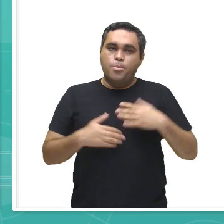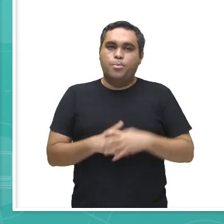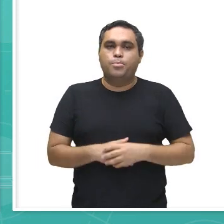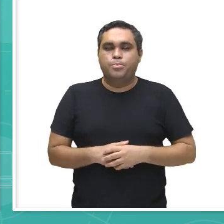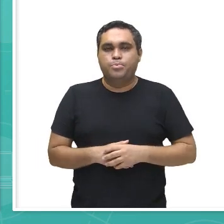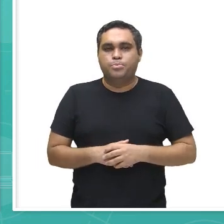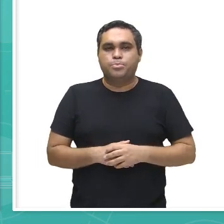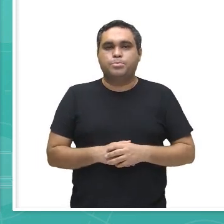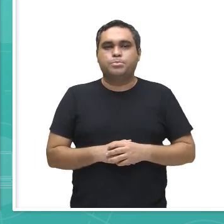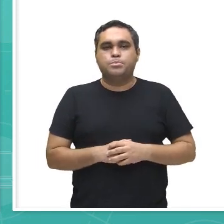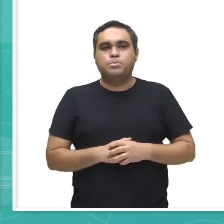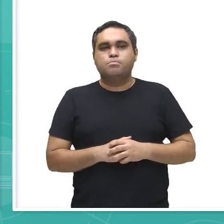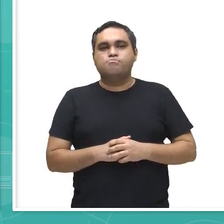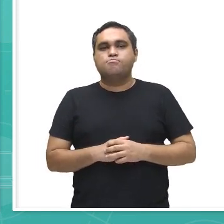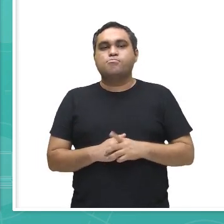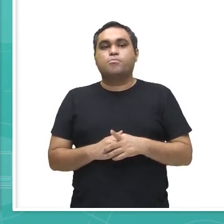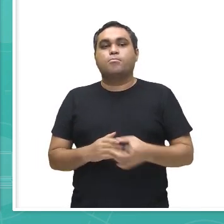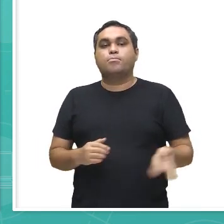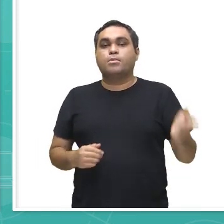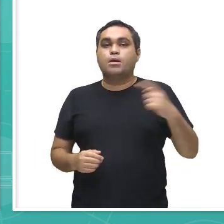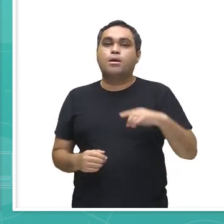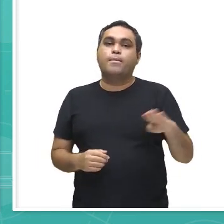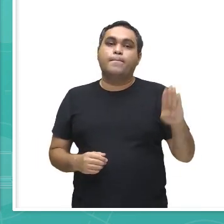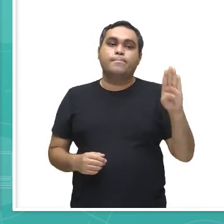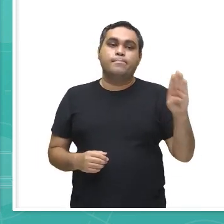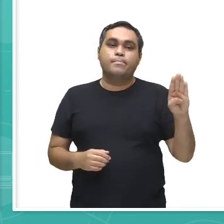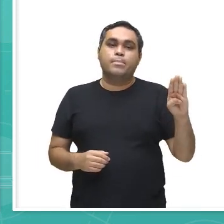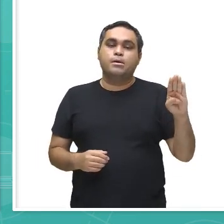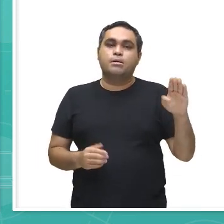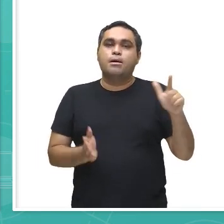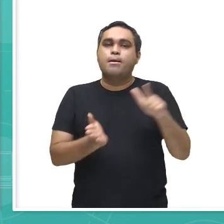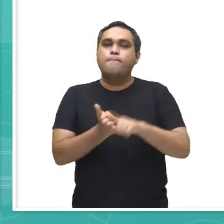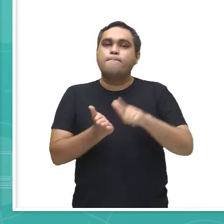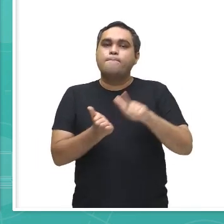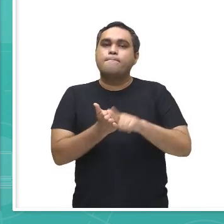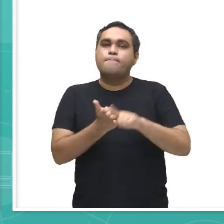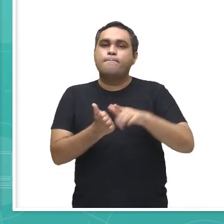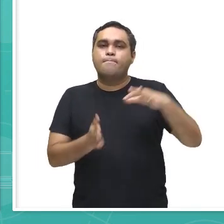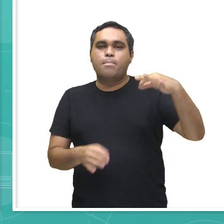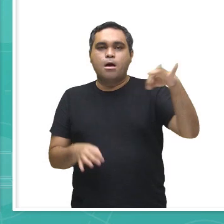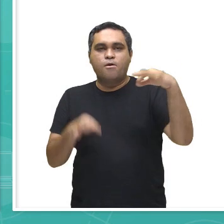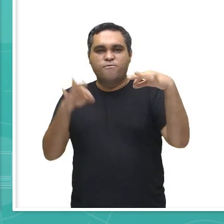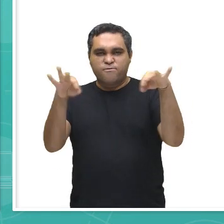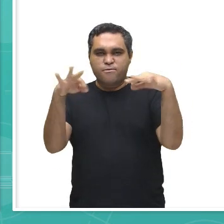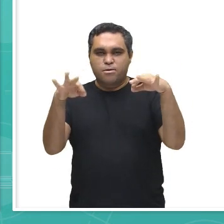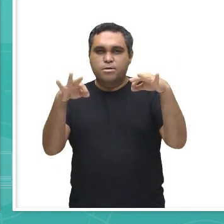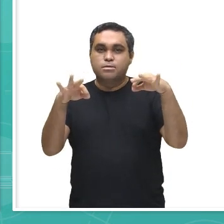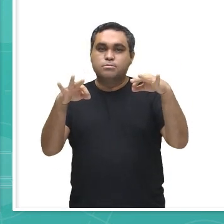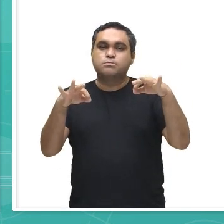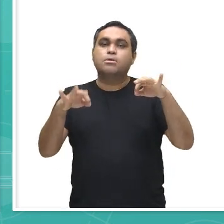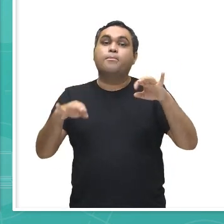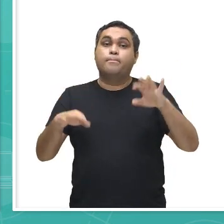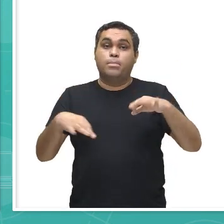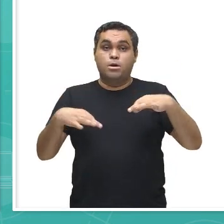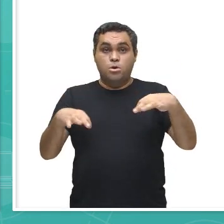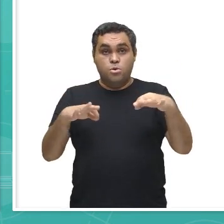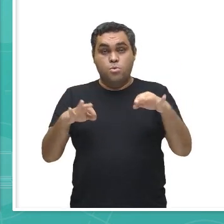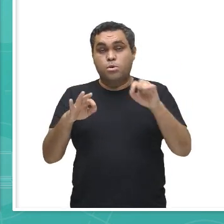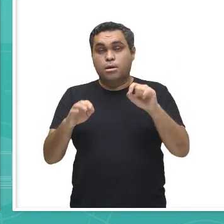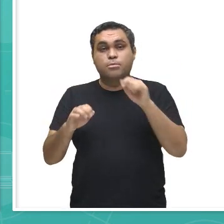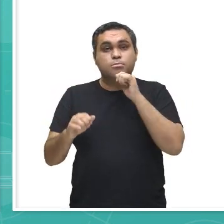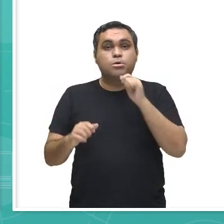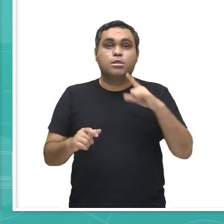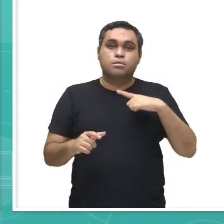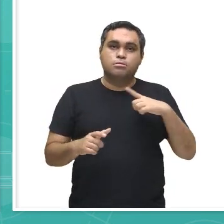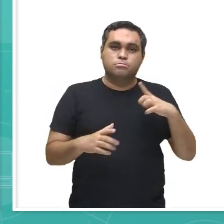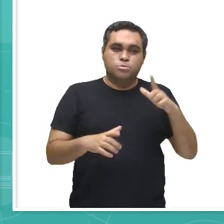Eu tenho aí no B a folha de papel, né? Então, a folha de papel é quando eu pego esse corpo e transformo no